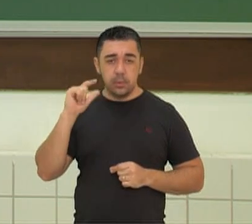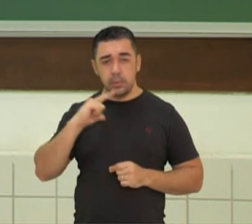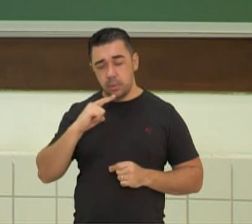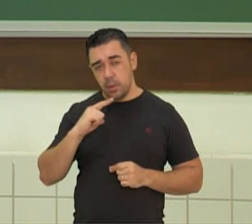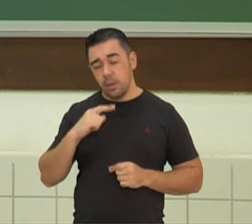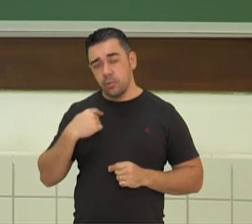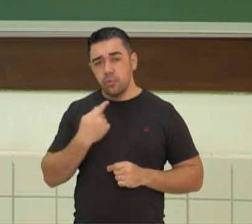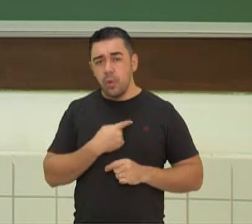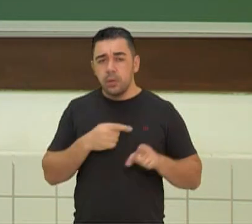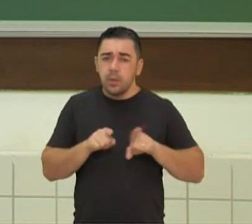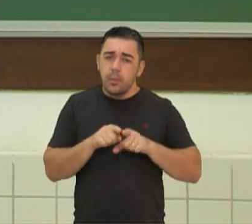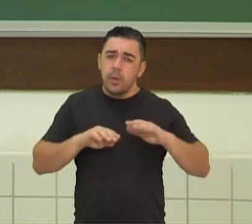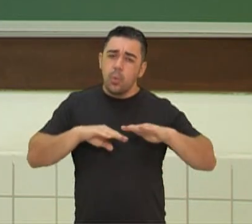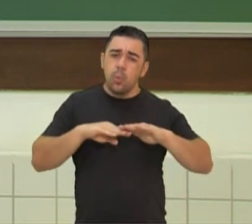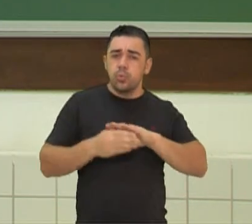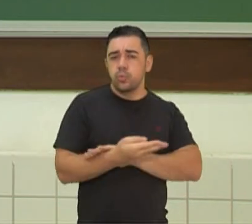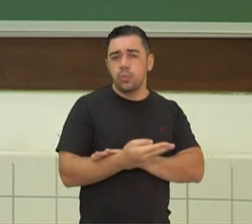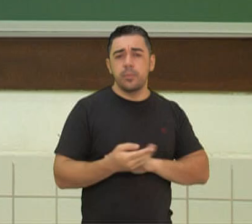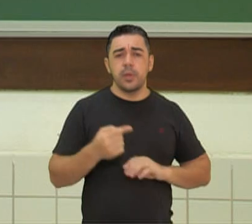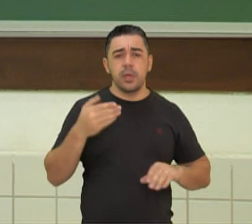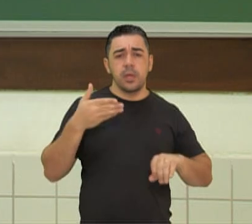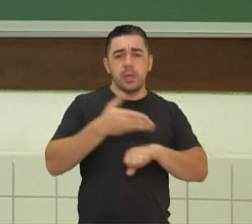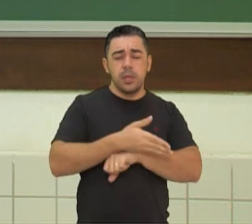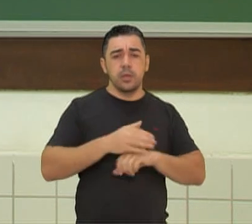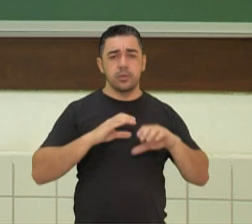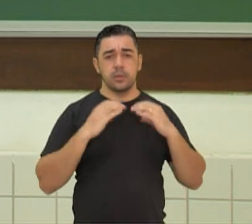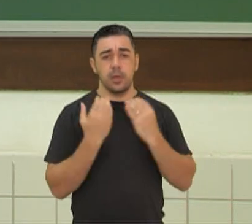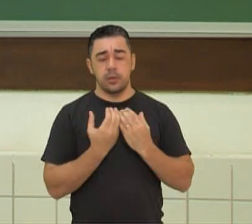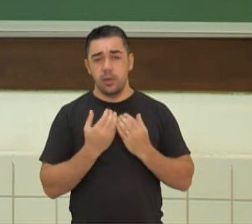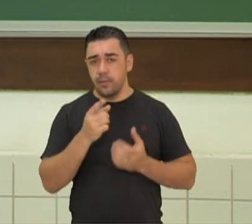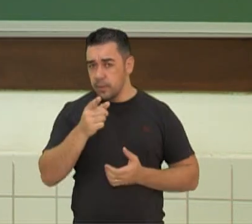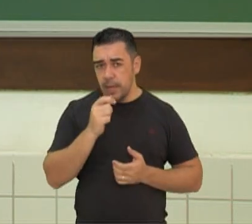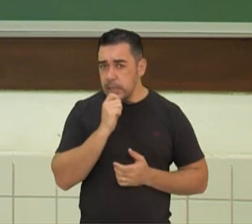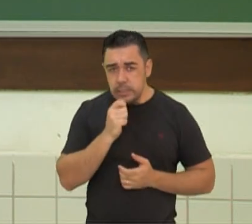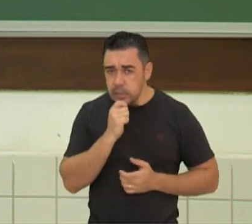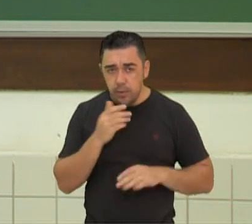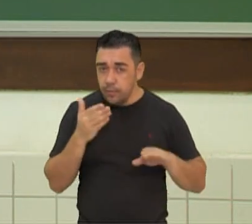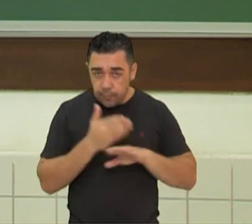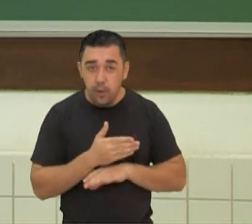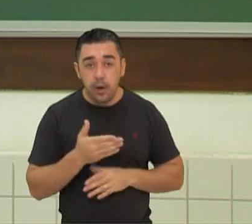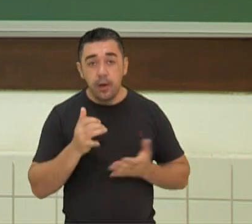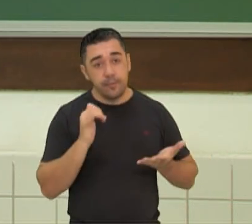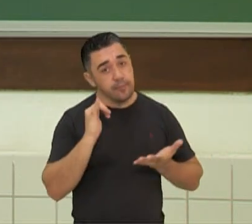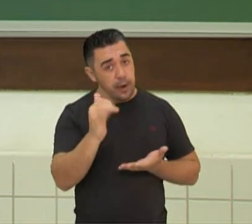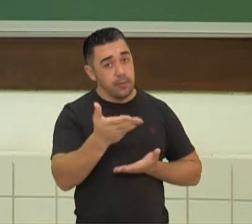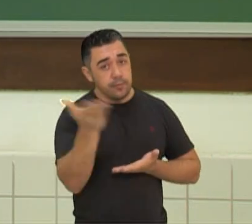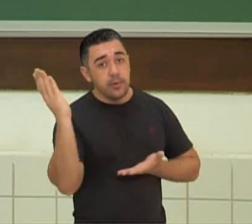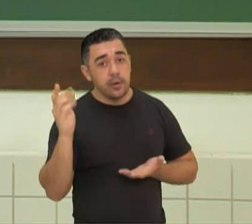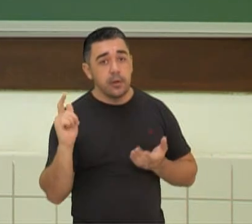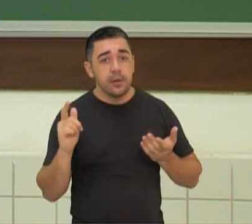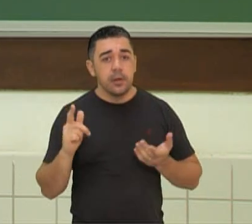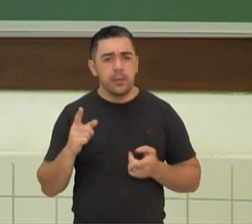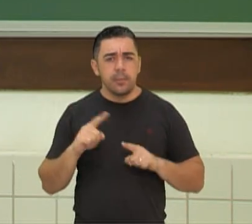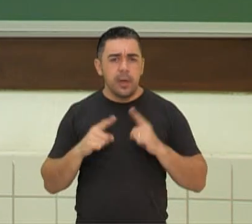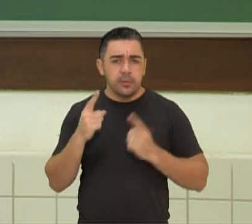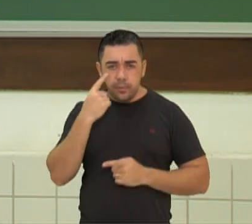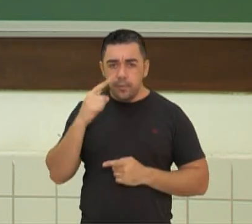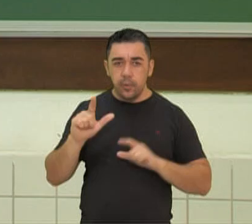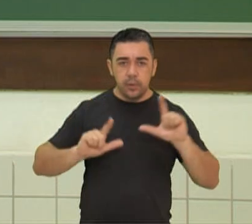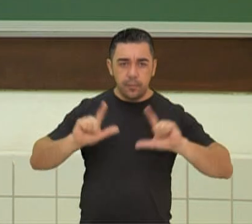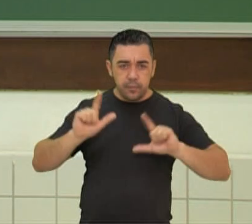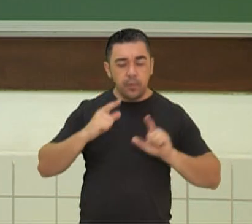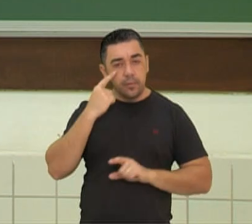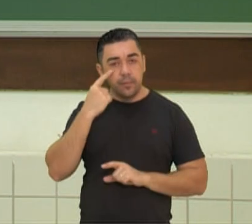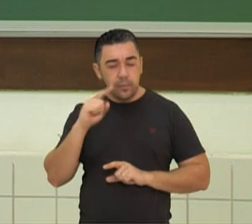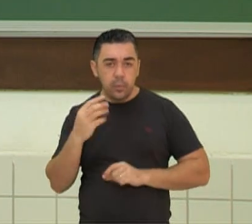aos estádios, né? Se é que já fomos, mas quem não foi ainda, sugiro que vá também, mas já assistiu na televisão, já